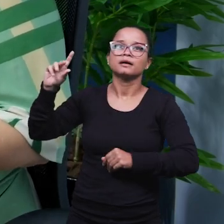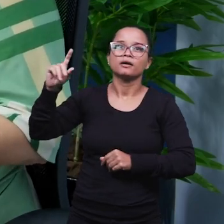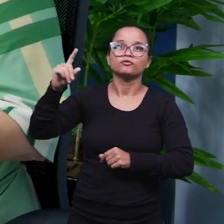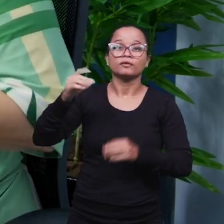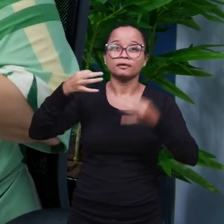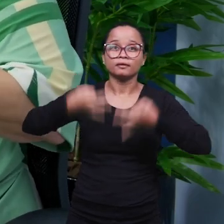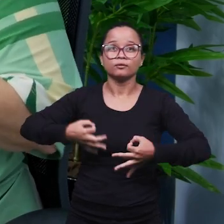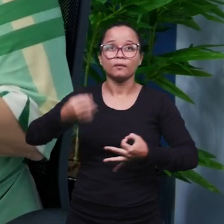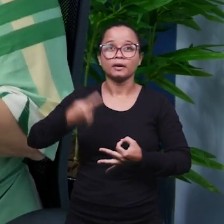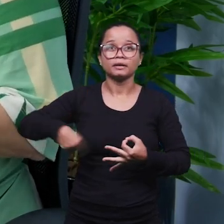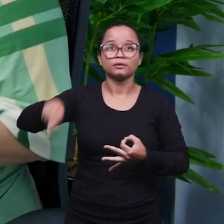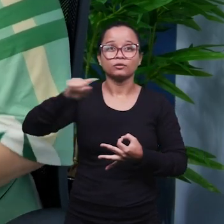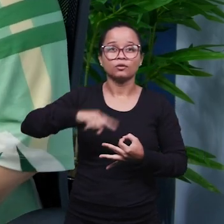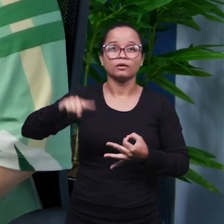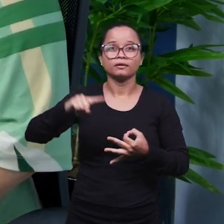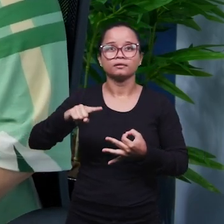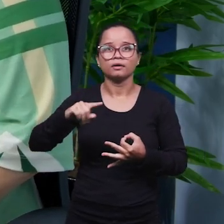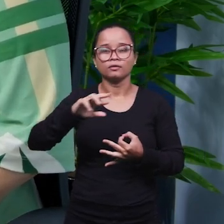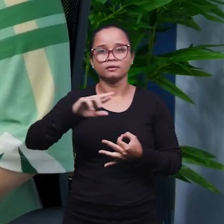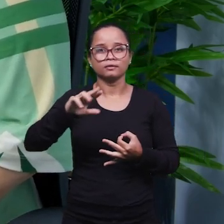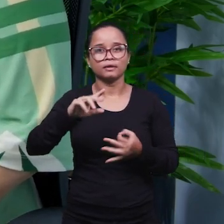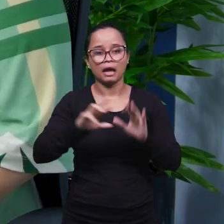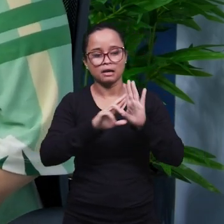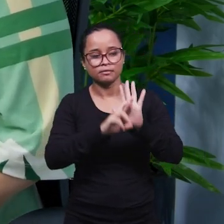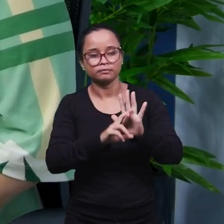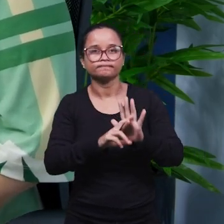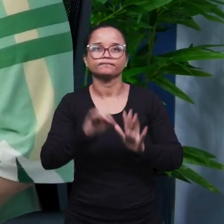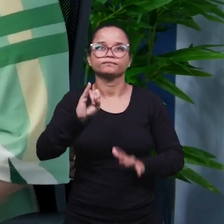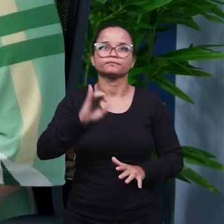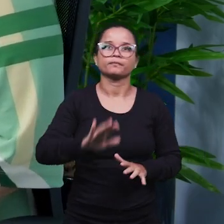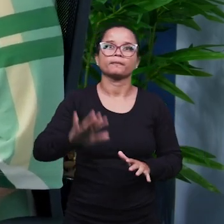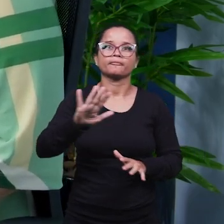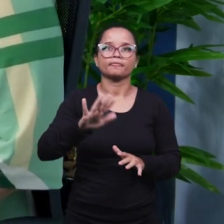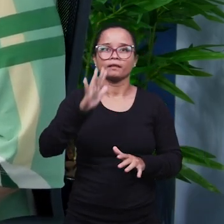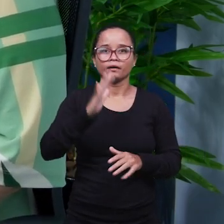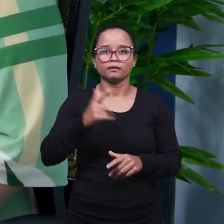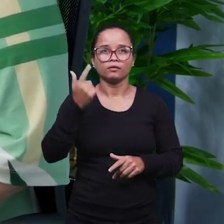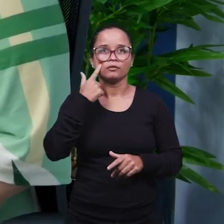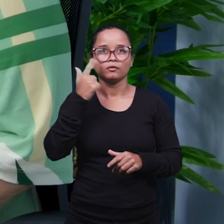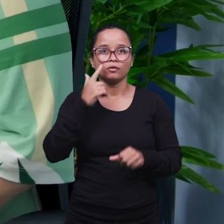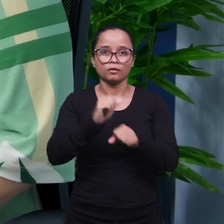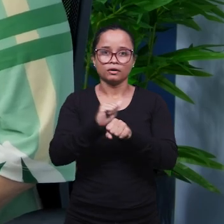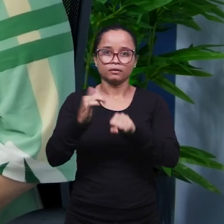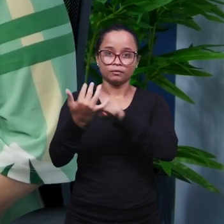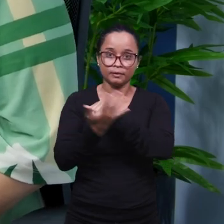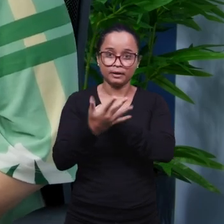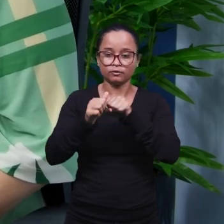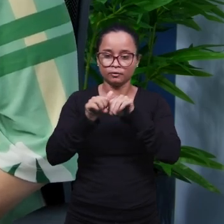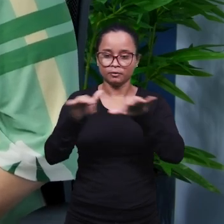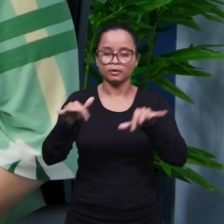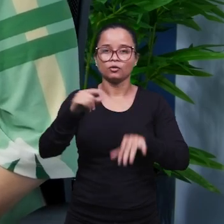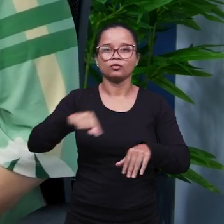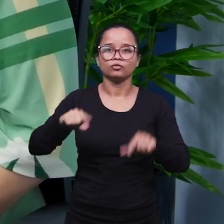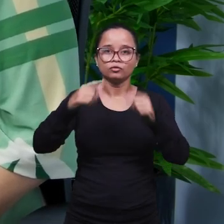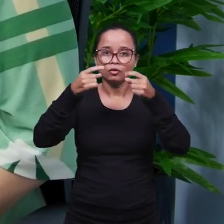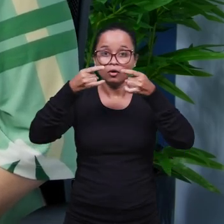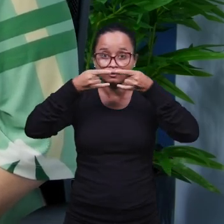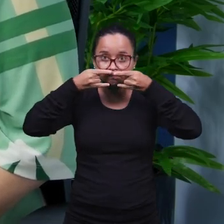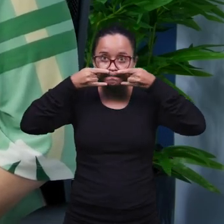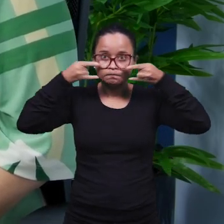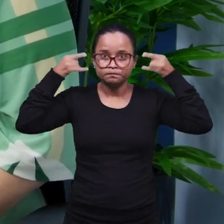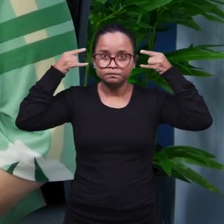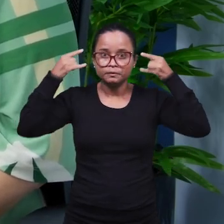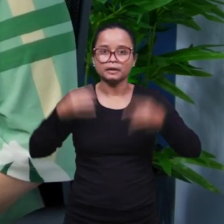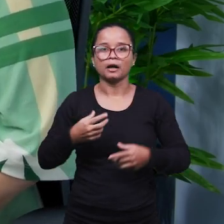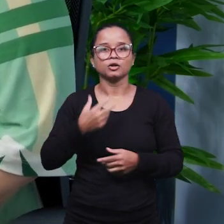que a gente não tenha a representação. Vocês estão vendo aqui, ó, o período da pandemia, em que nós usamos máscara, que nós não